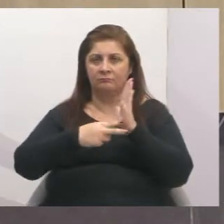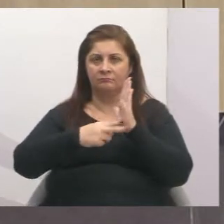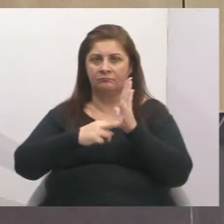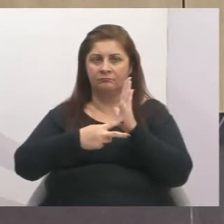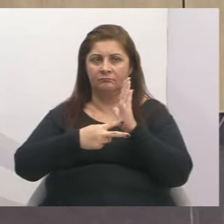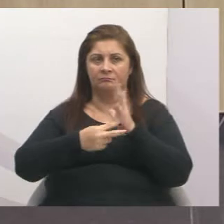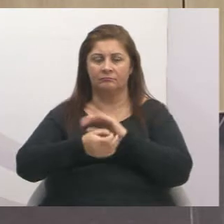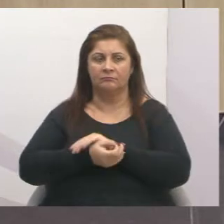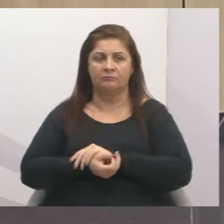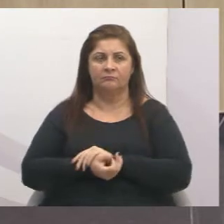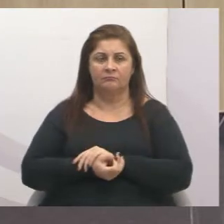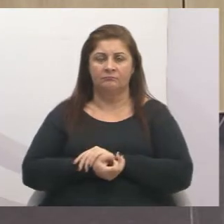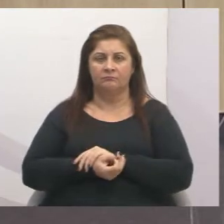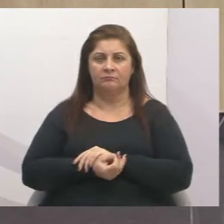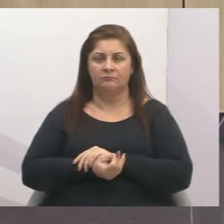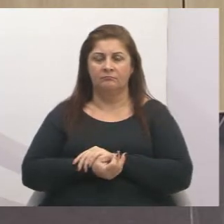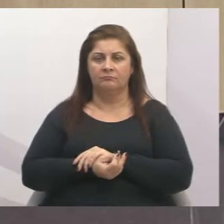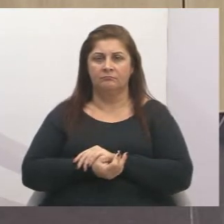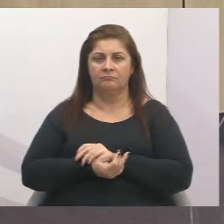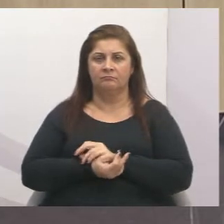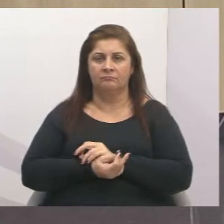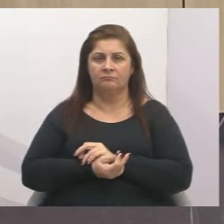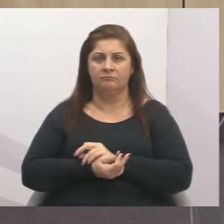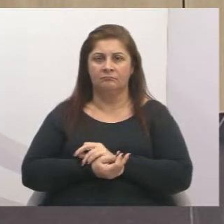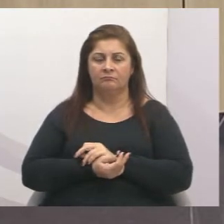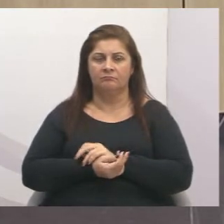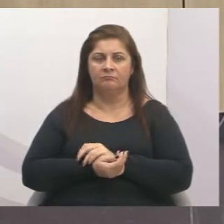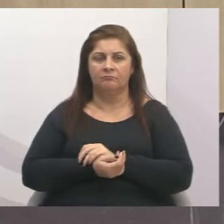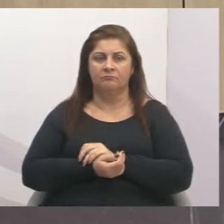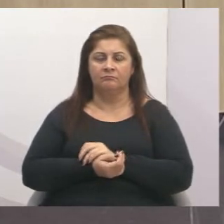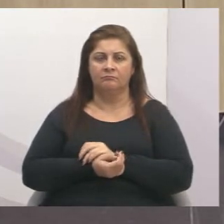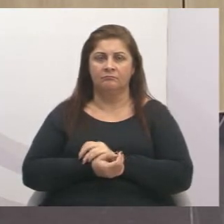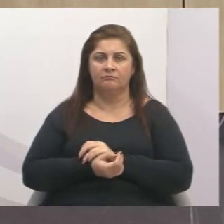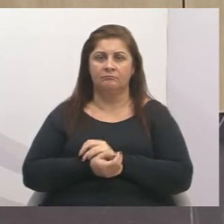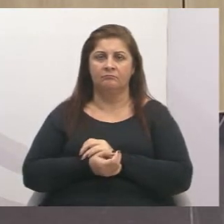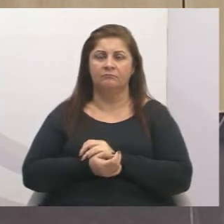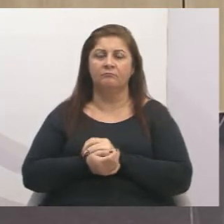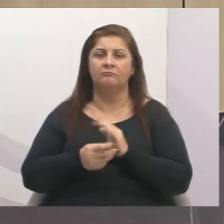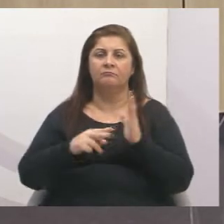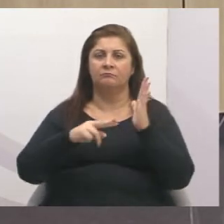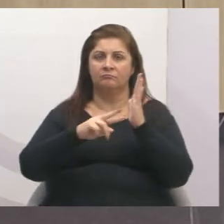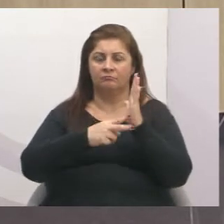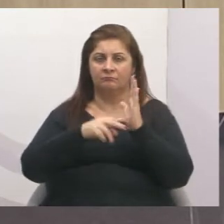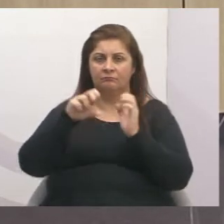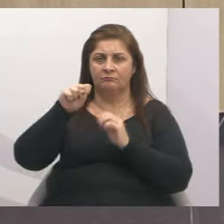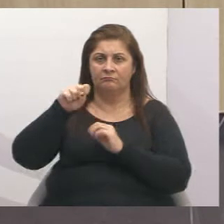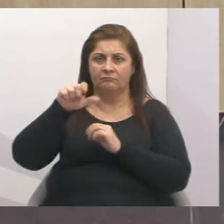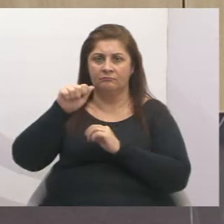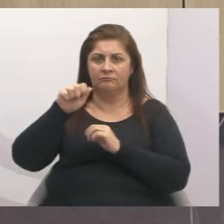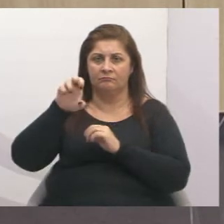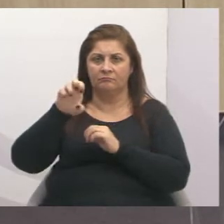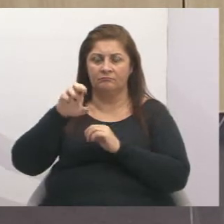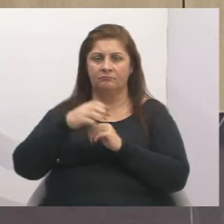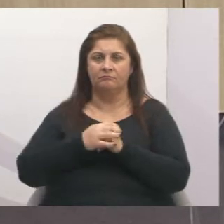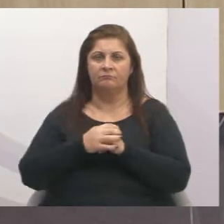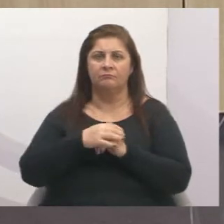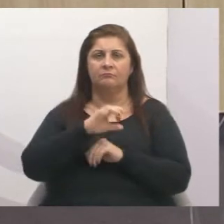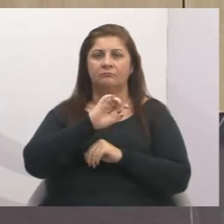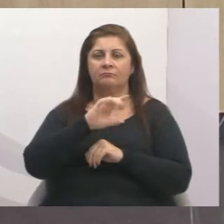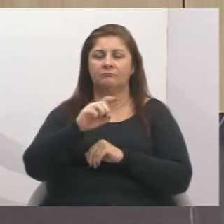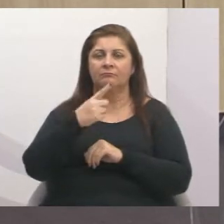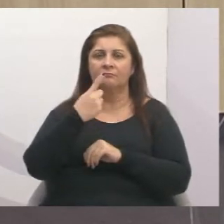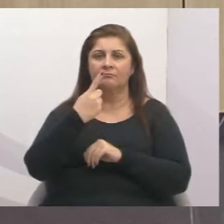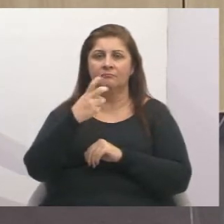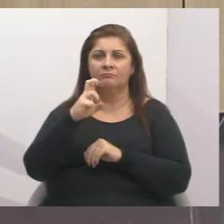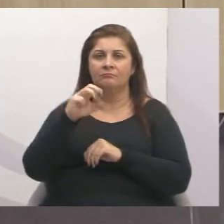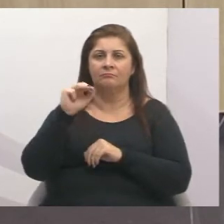Públicos Municipais de Jacareí e do Sindicato dos Trabalhadores do SAI. Cada um terá o tempo de 15 minutos